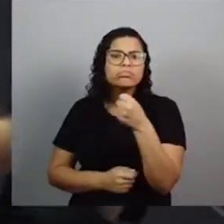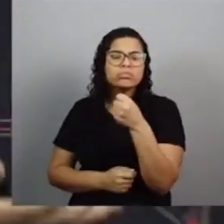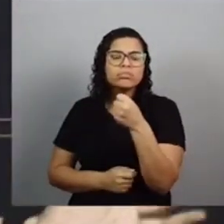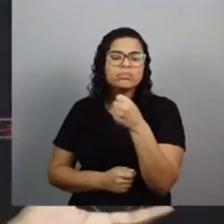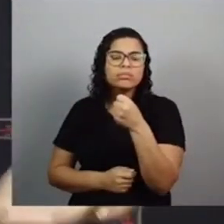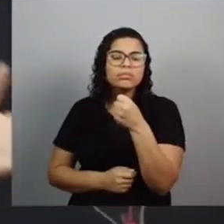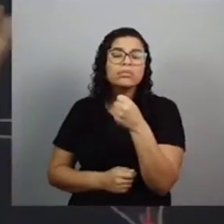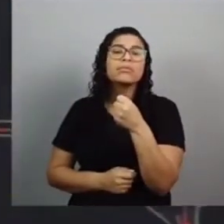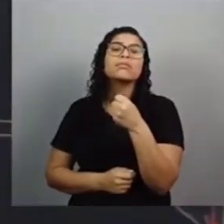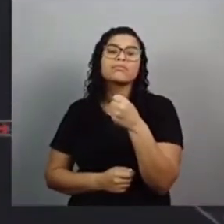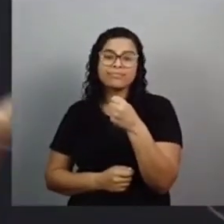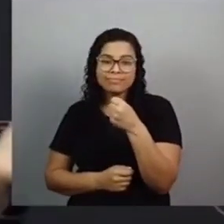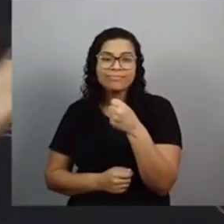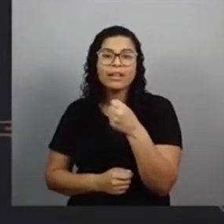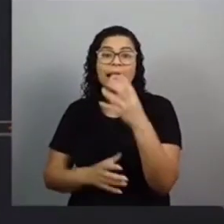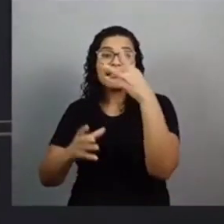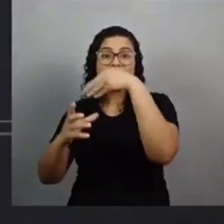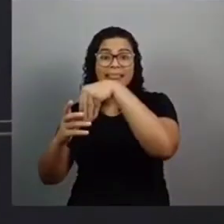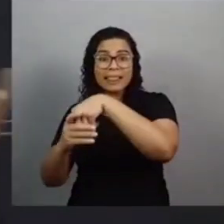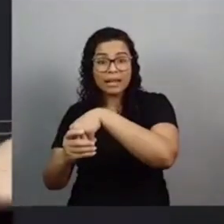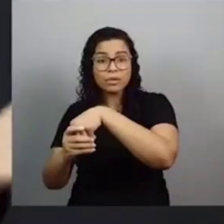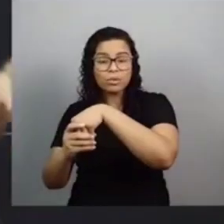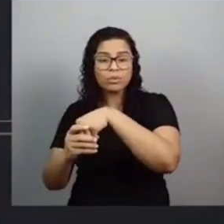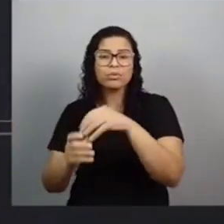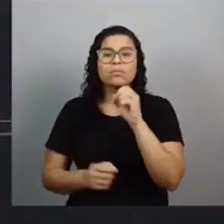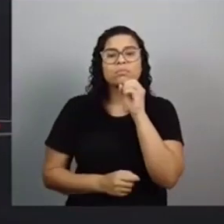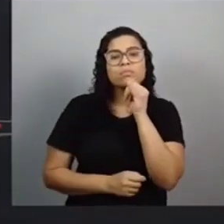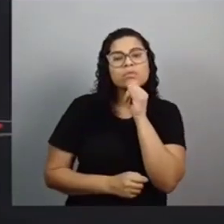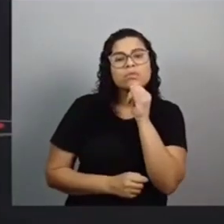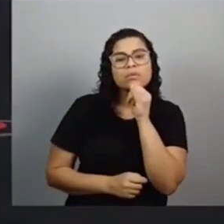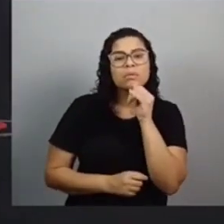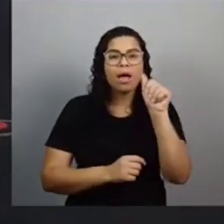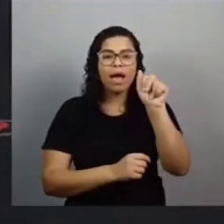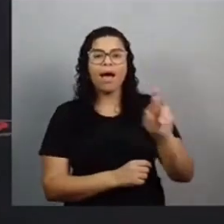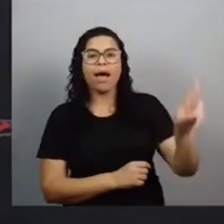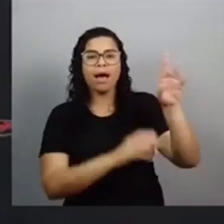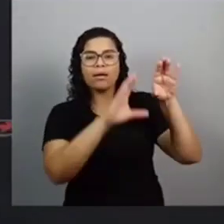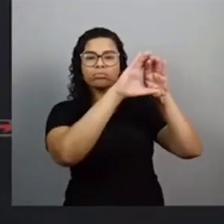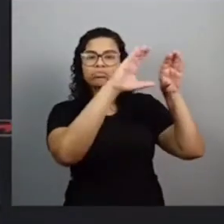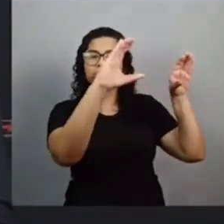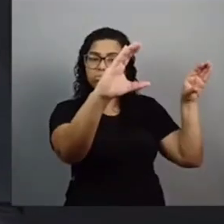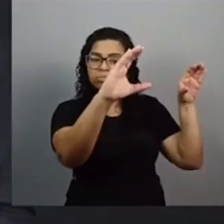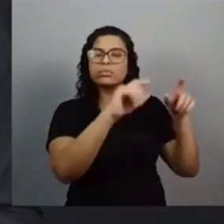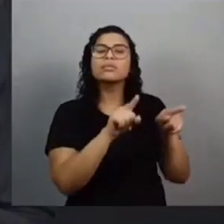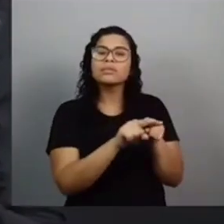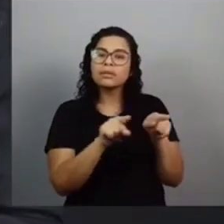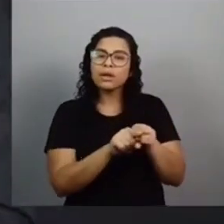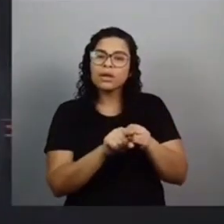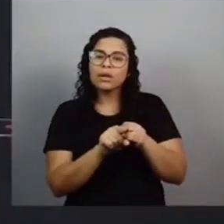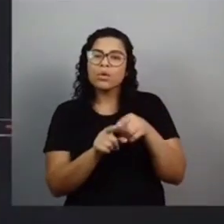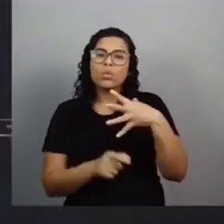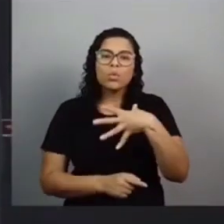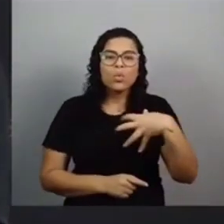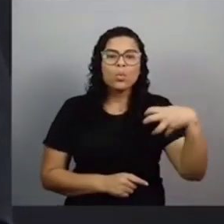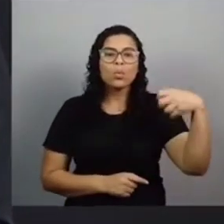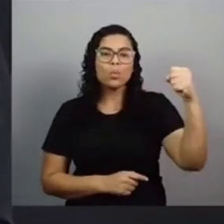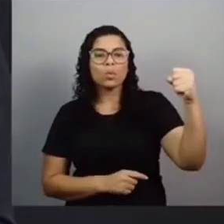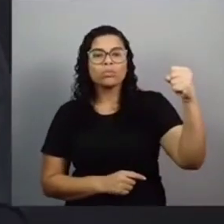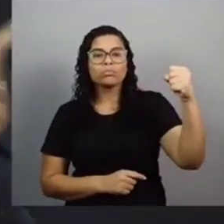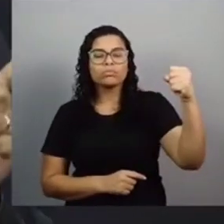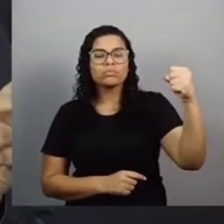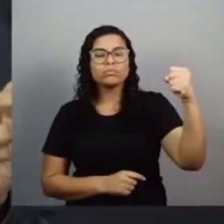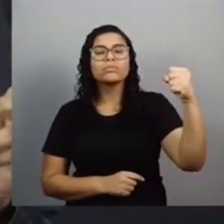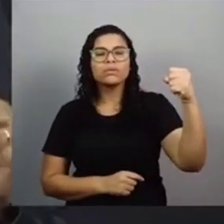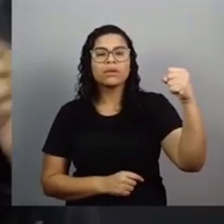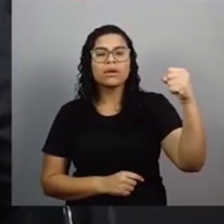sendo retirado de dentro da sua sala, do seu quarto ou de dentro da sua geladeira e também está vendo ali aquela dissipação de